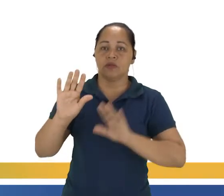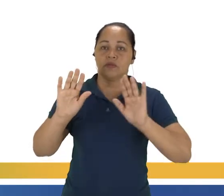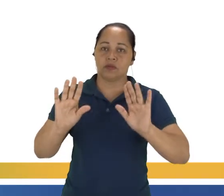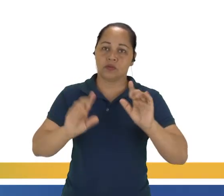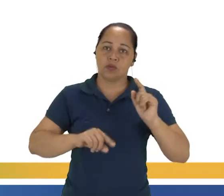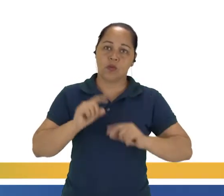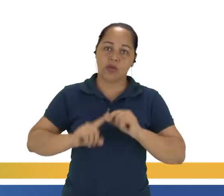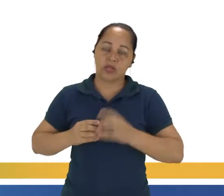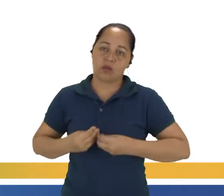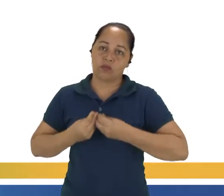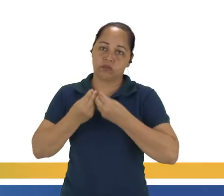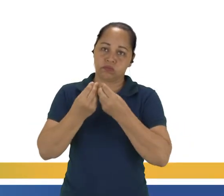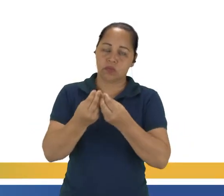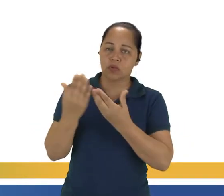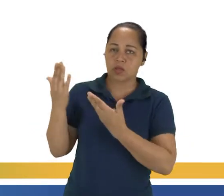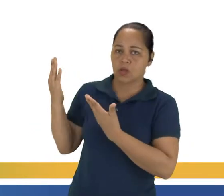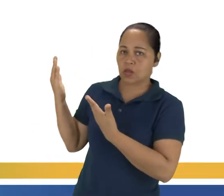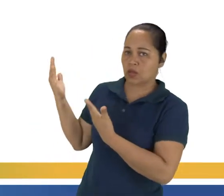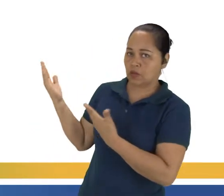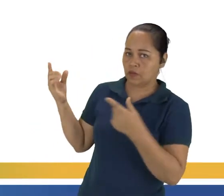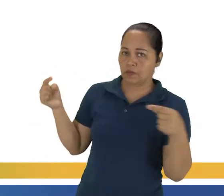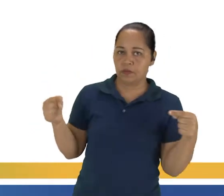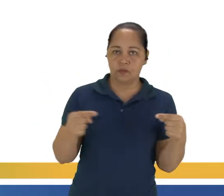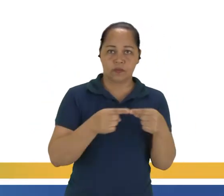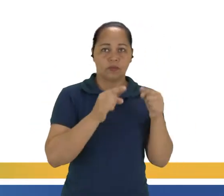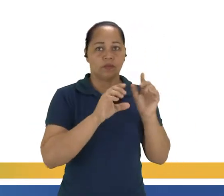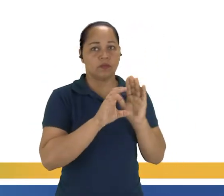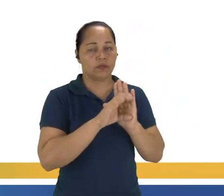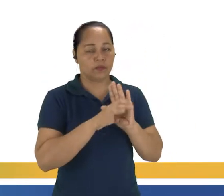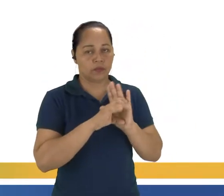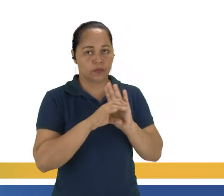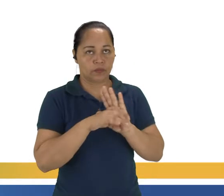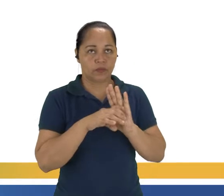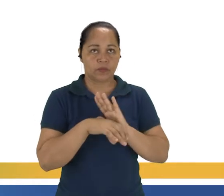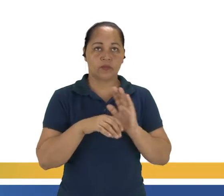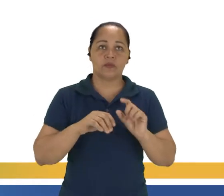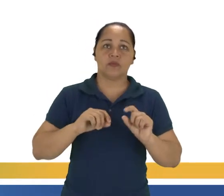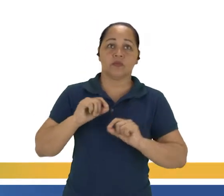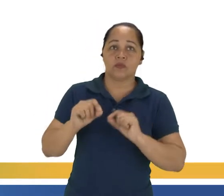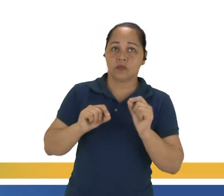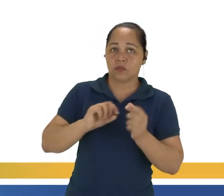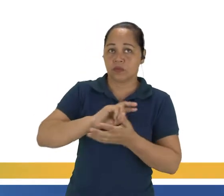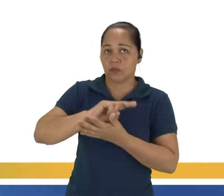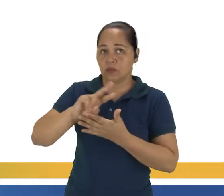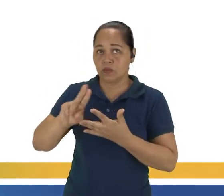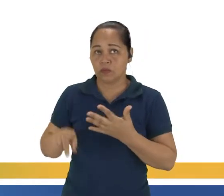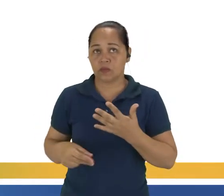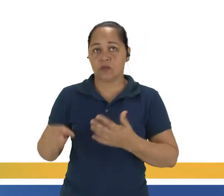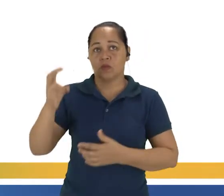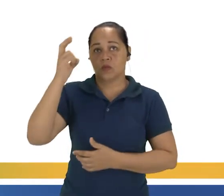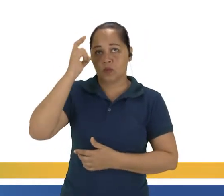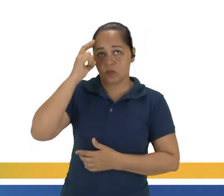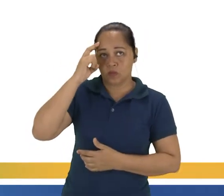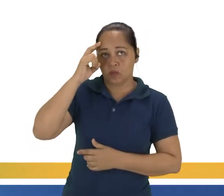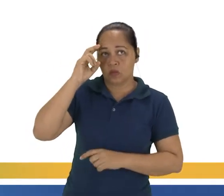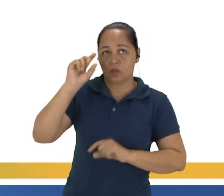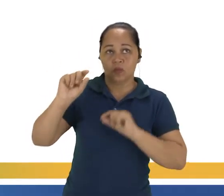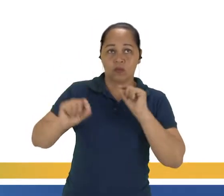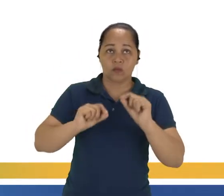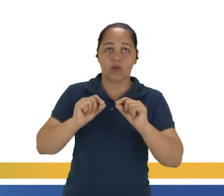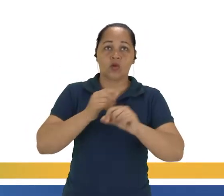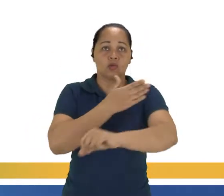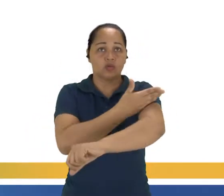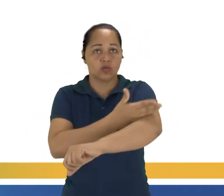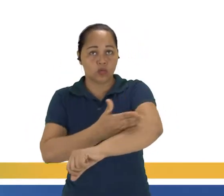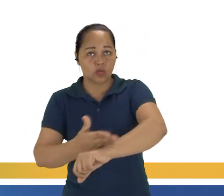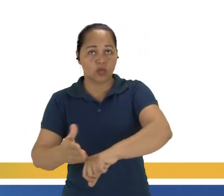um conceito básico aí relacionado a isso. A diversidade cultural refere-se aos diferentes costumes de uma sociedade, entre os